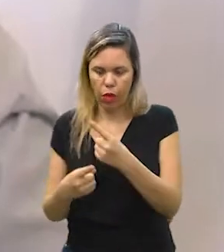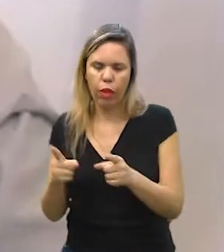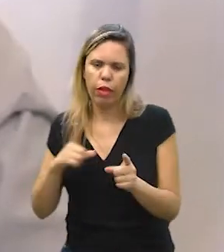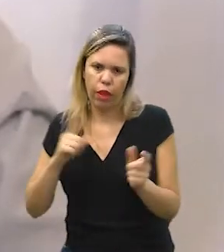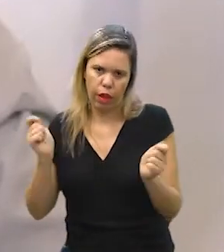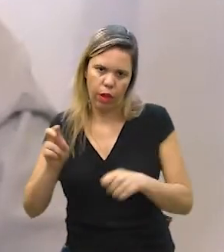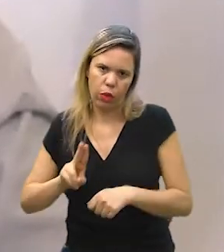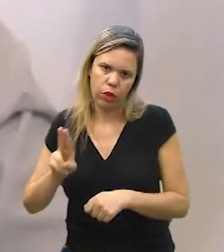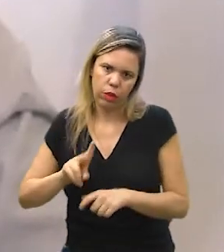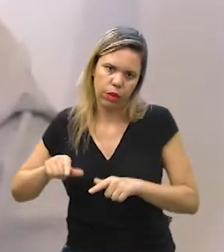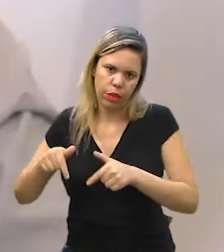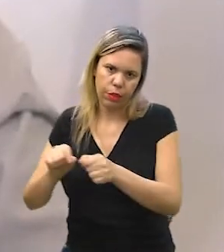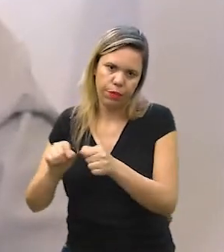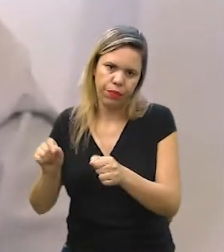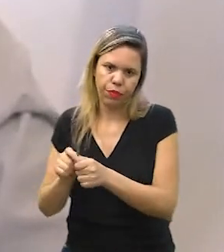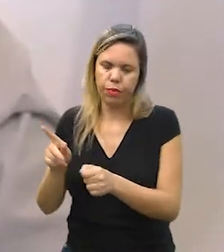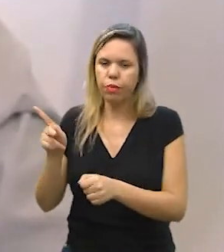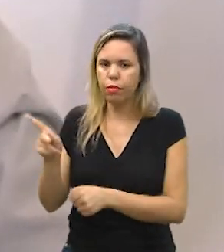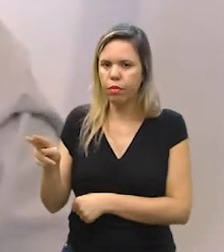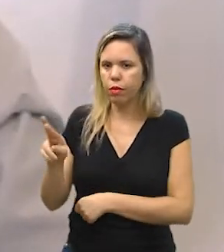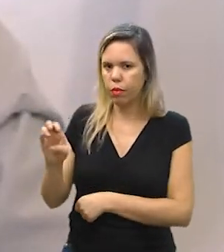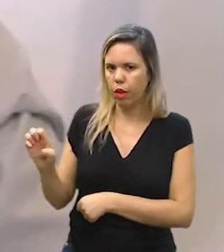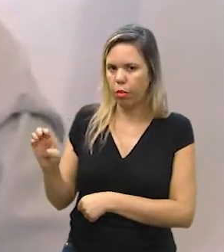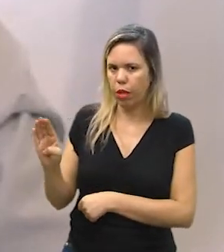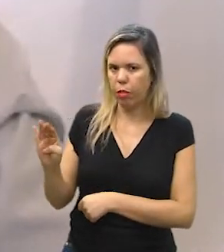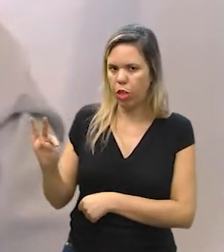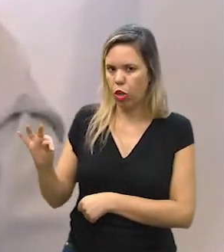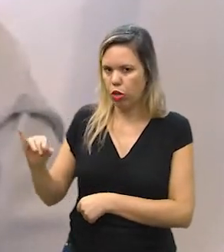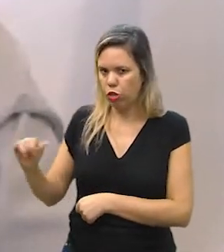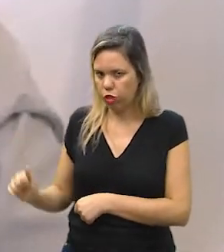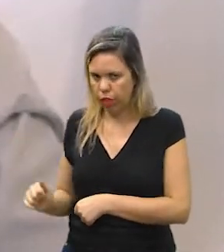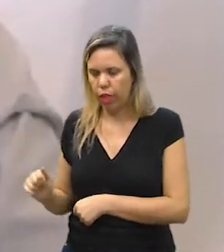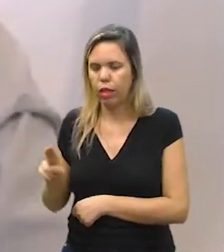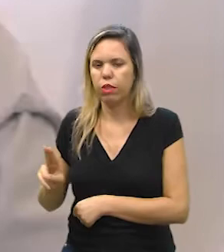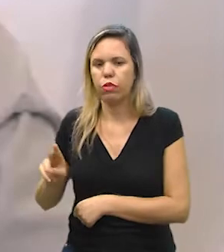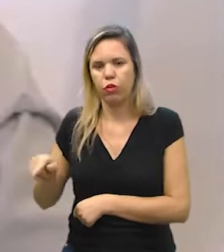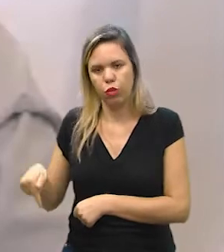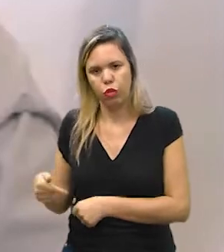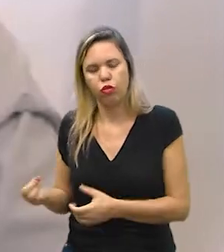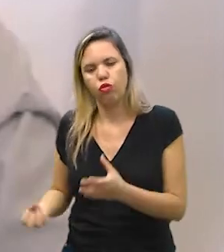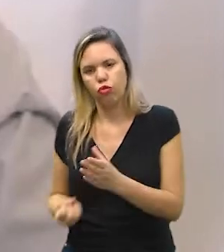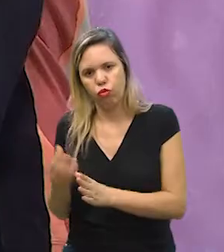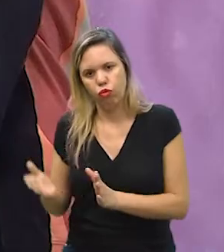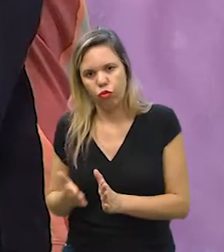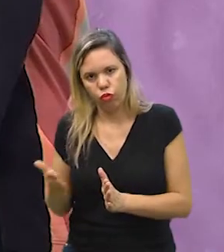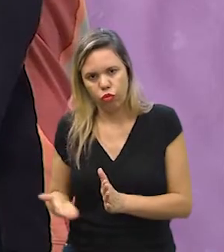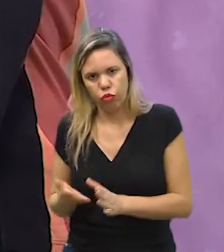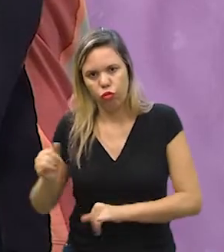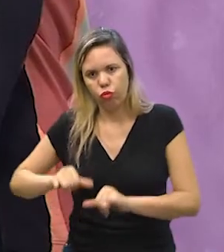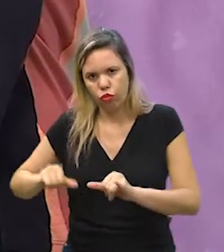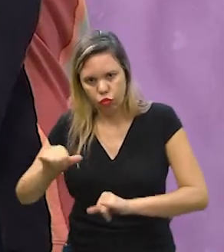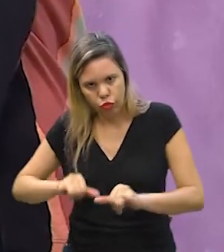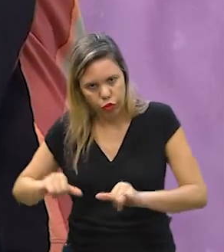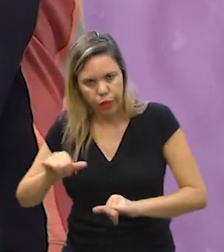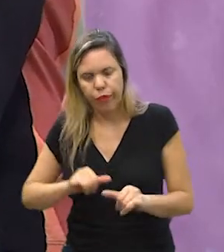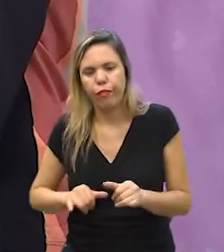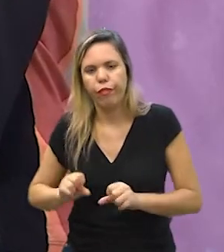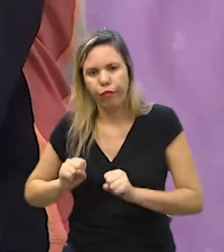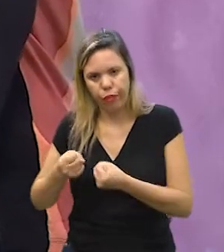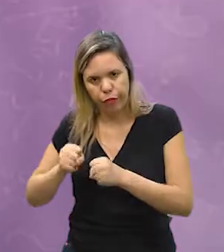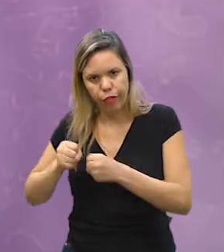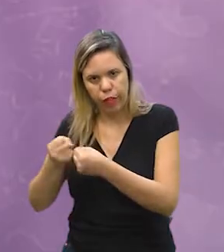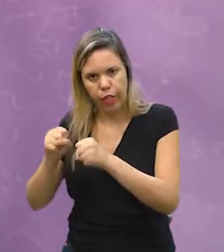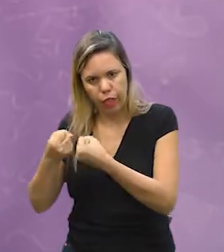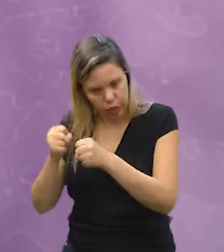pré-biótica. Essa ação pré-biótica, ela, por exemplo, ela ajuda a produzir substâncias de defesa, ela